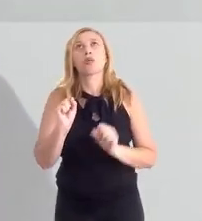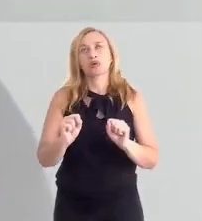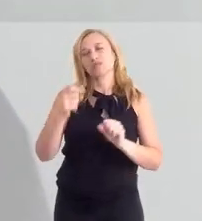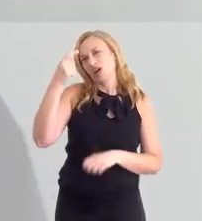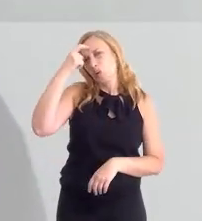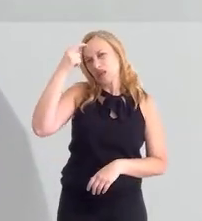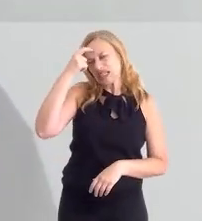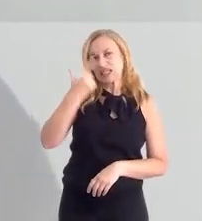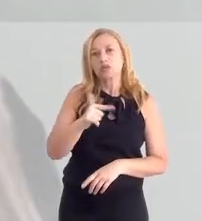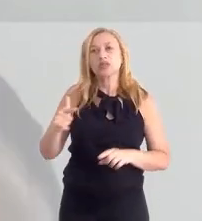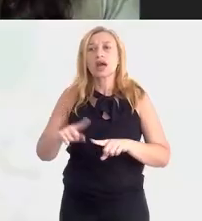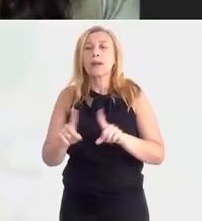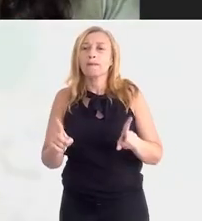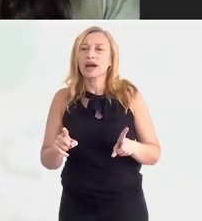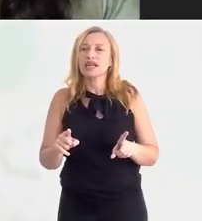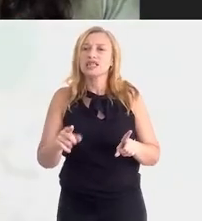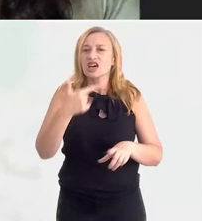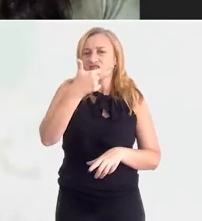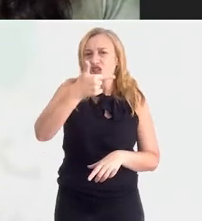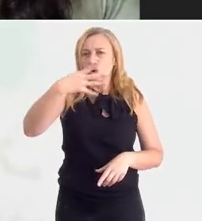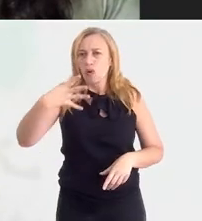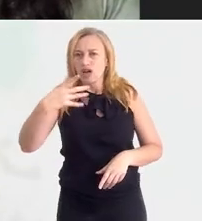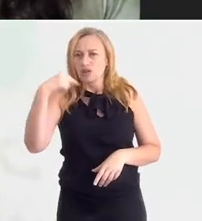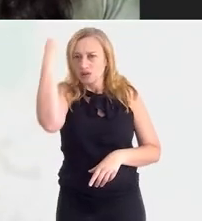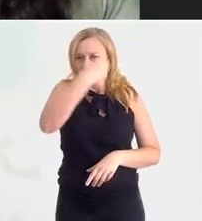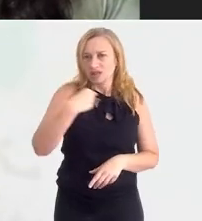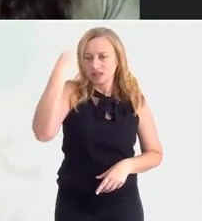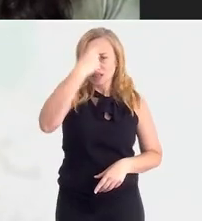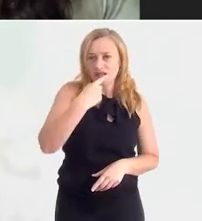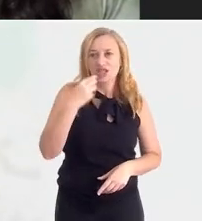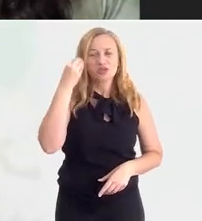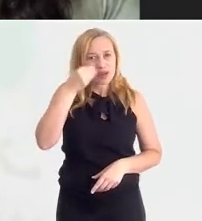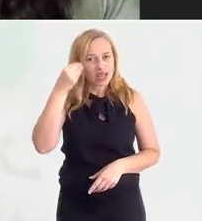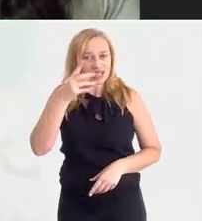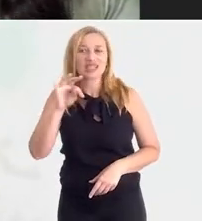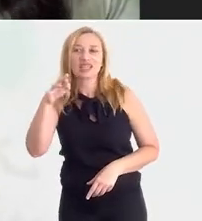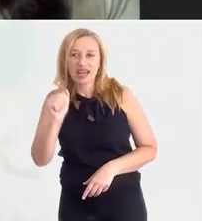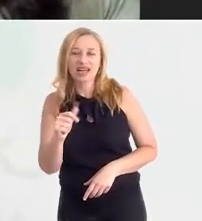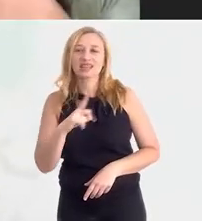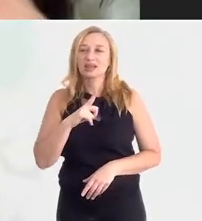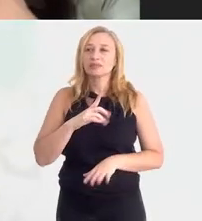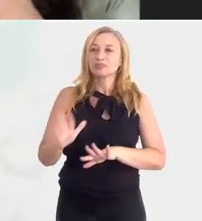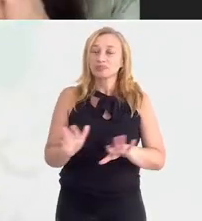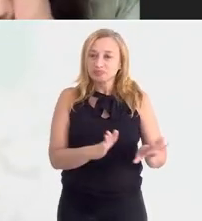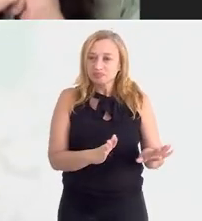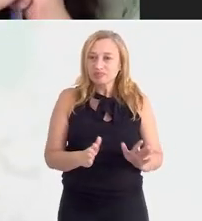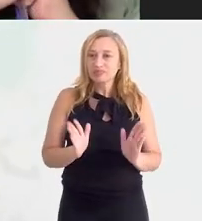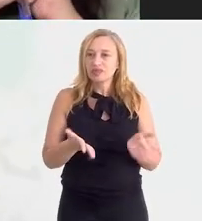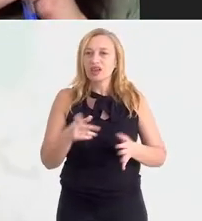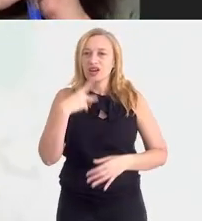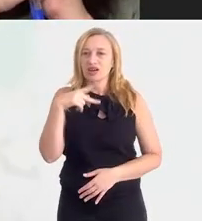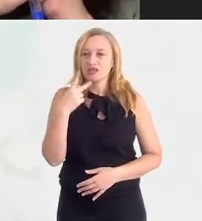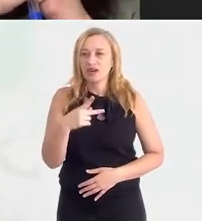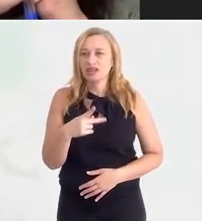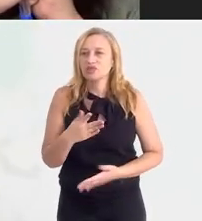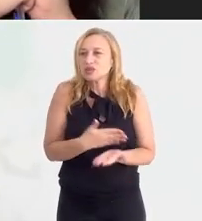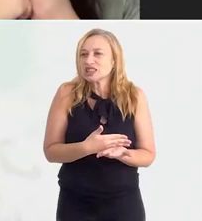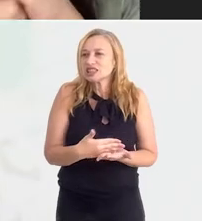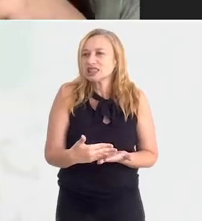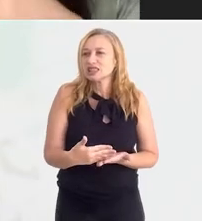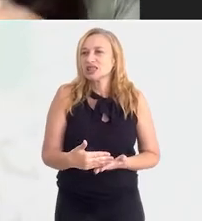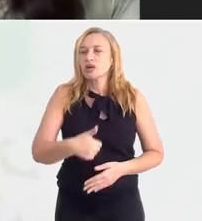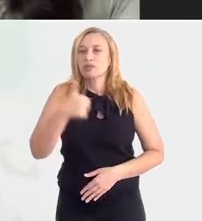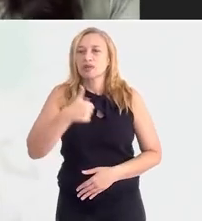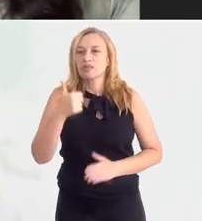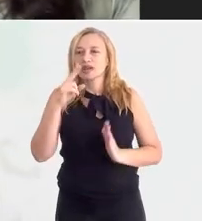de nós, de verdade, passa 24 horas do dia sem ter uma experiência literária sequer. Agora, você estava falando do começo,